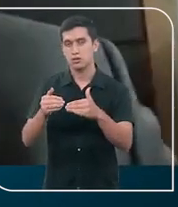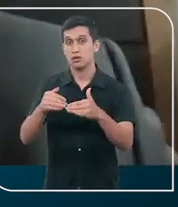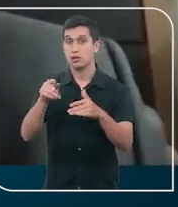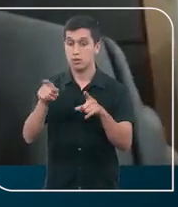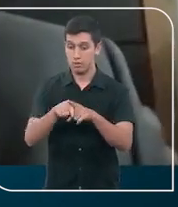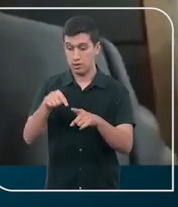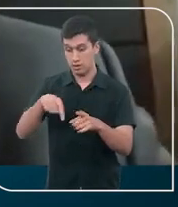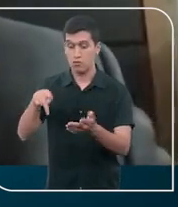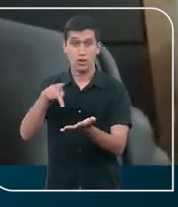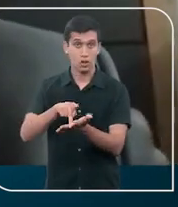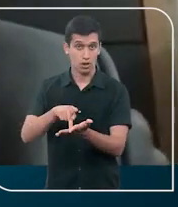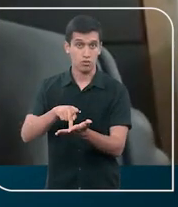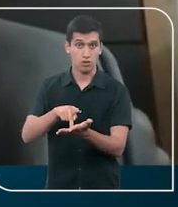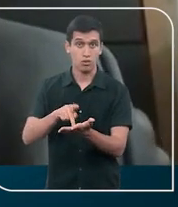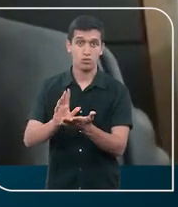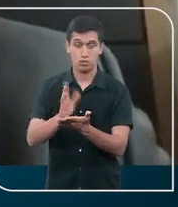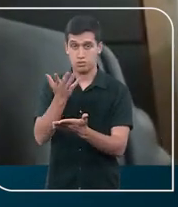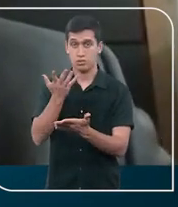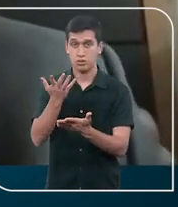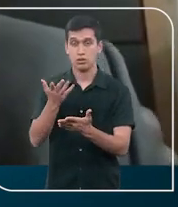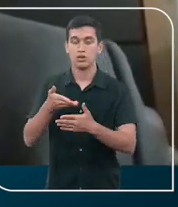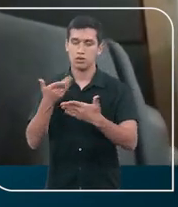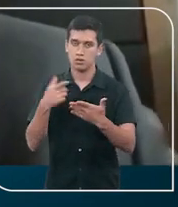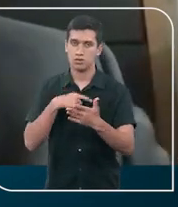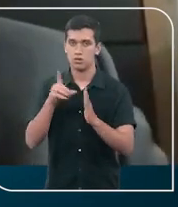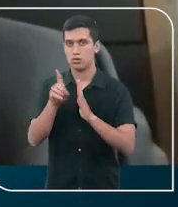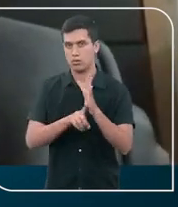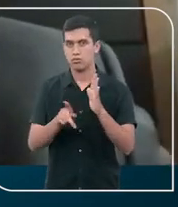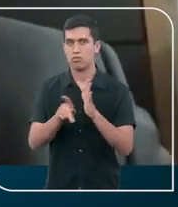realidade orgânica. Daí o direito, até pela teoria da